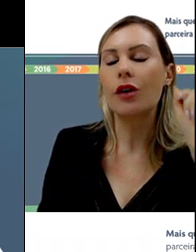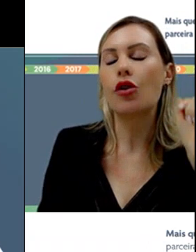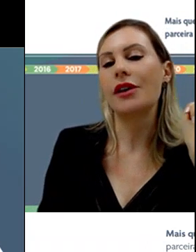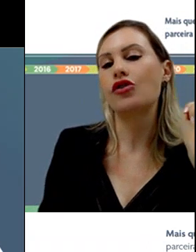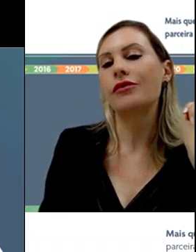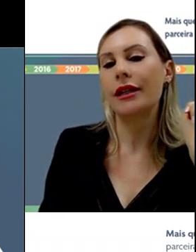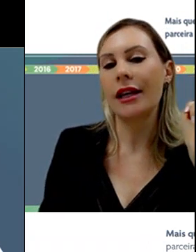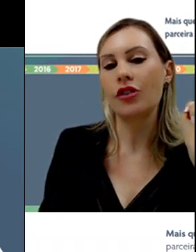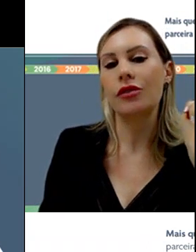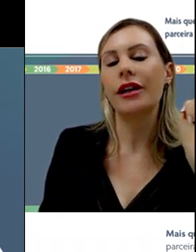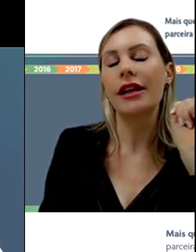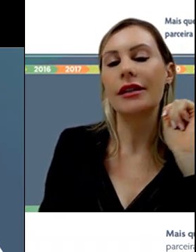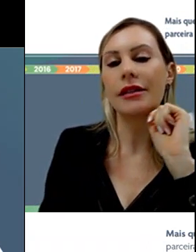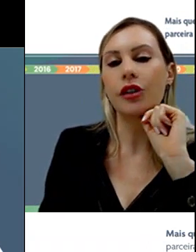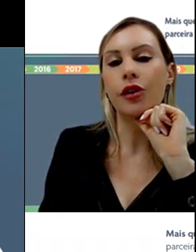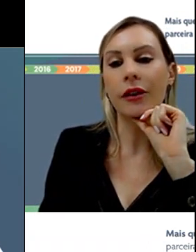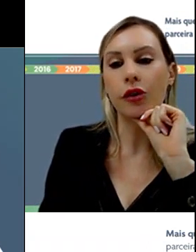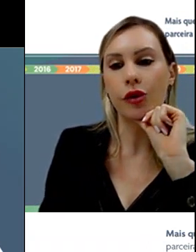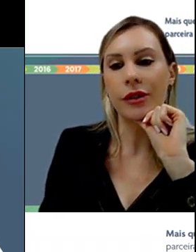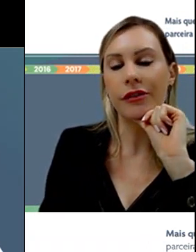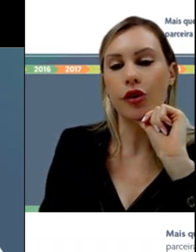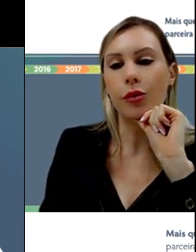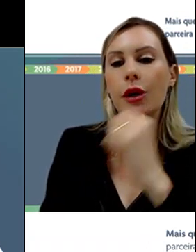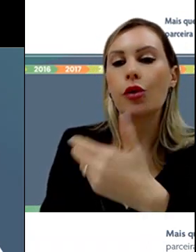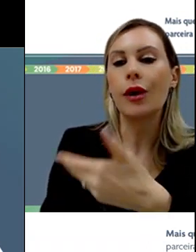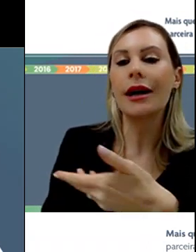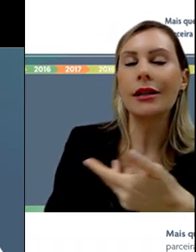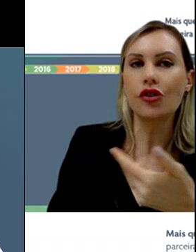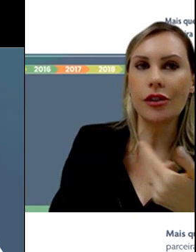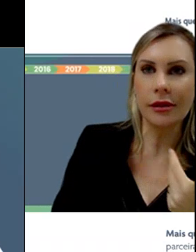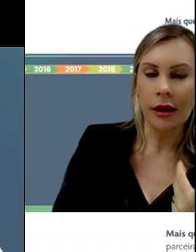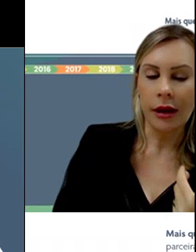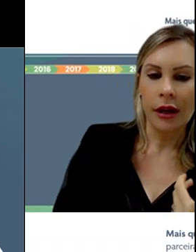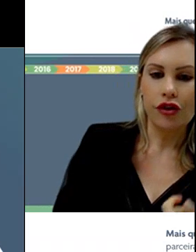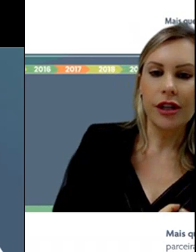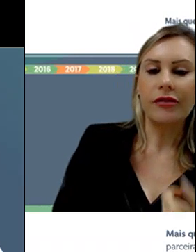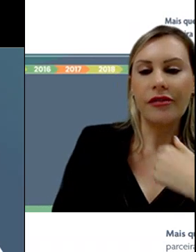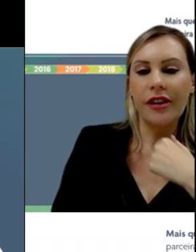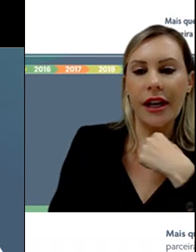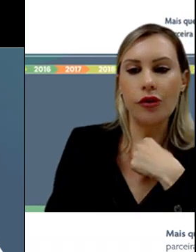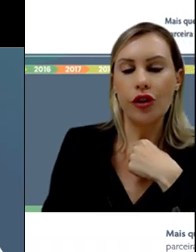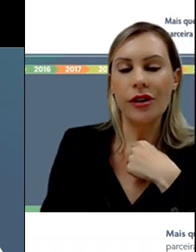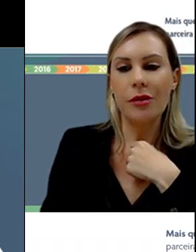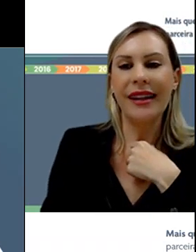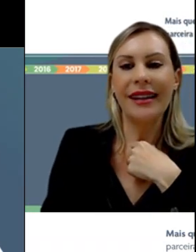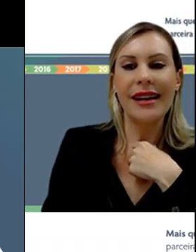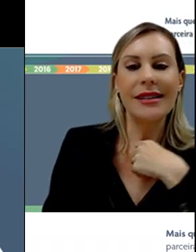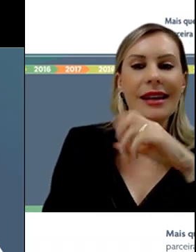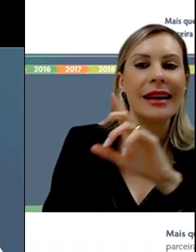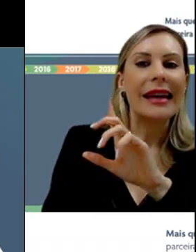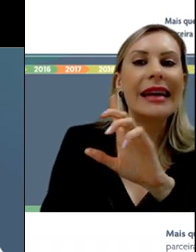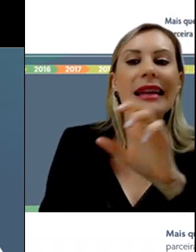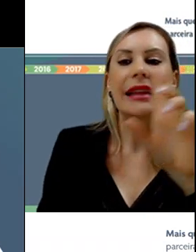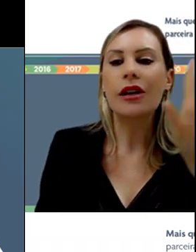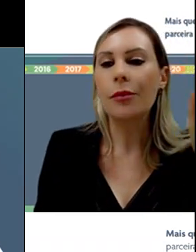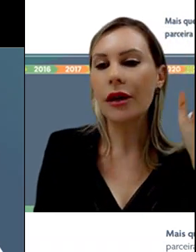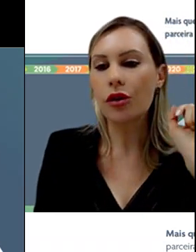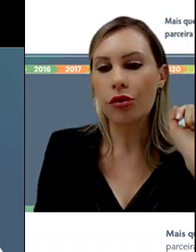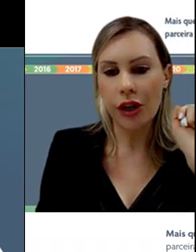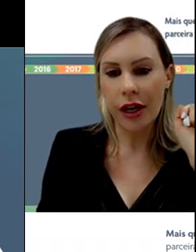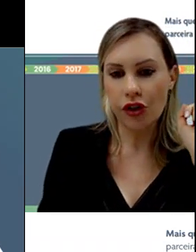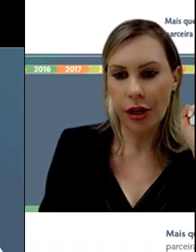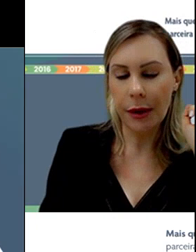pode aderir como ativo alternativo? Aquele servidor que entrou no serviço público antes de fevereiro de 2013 e